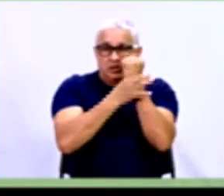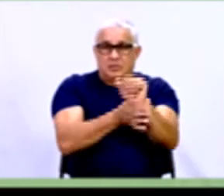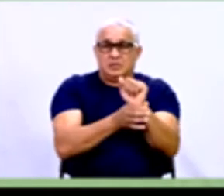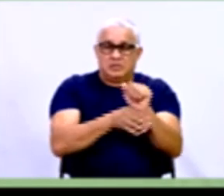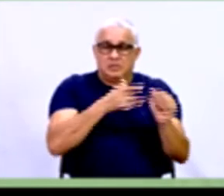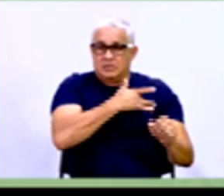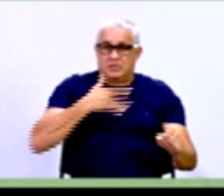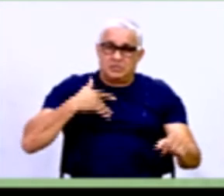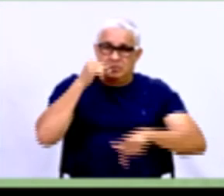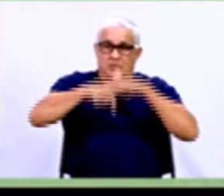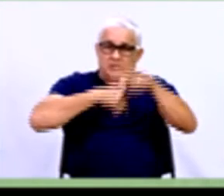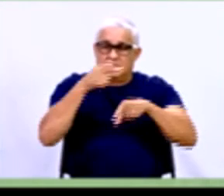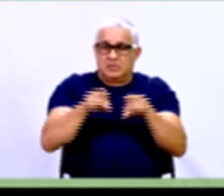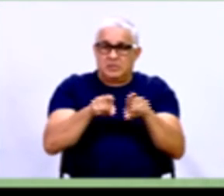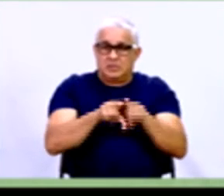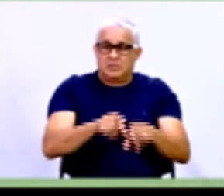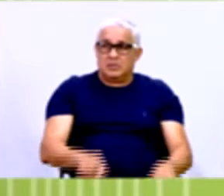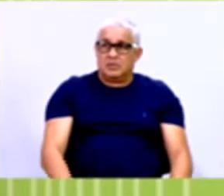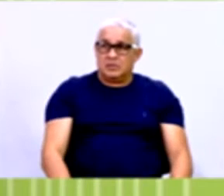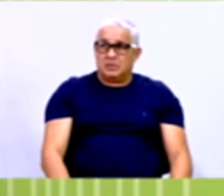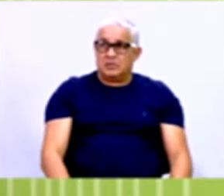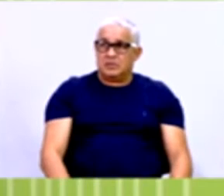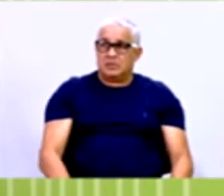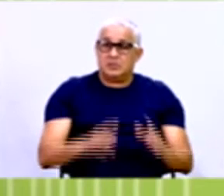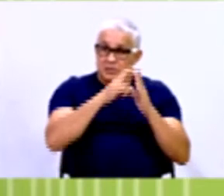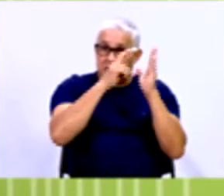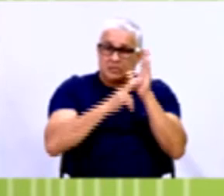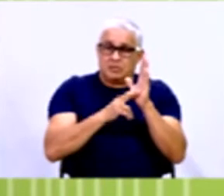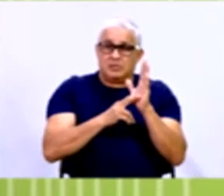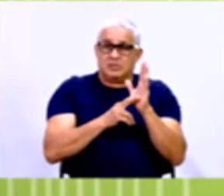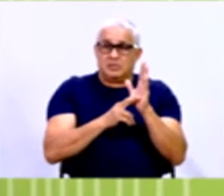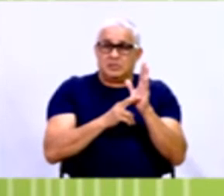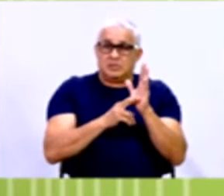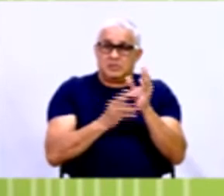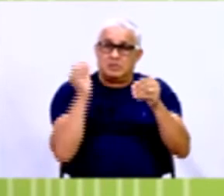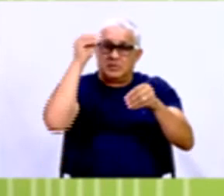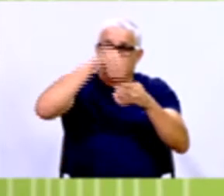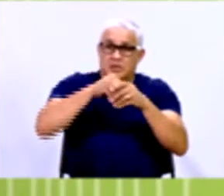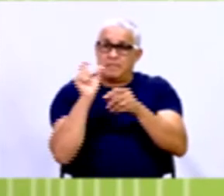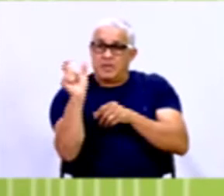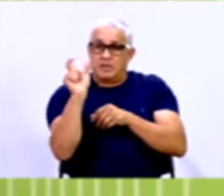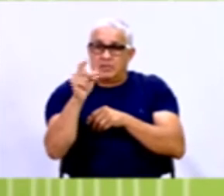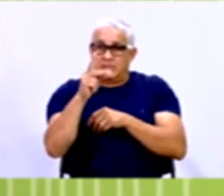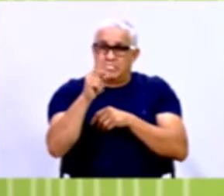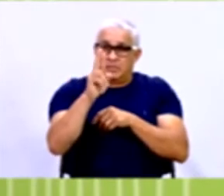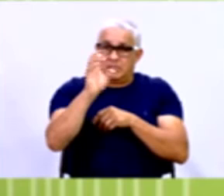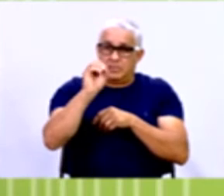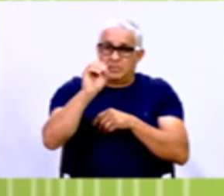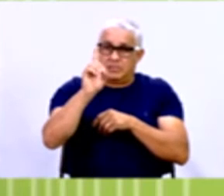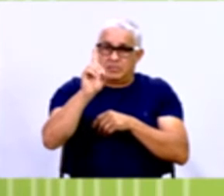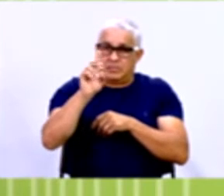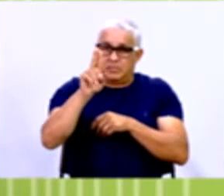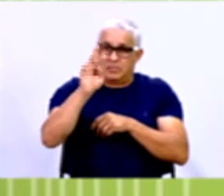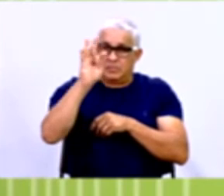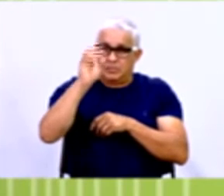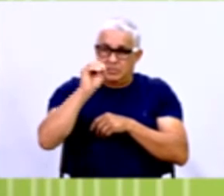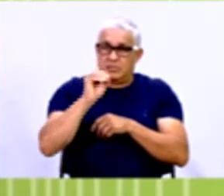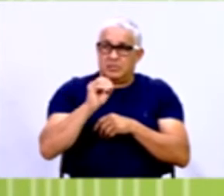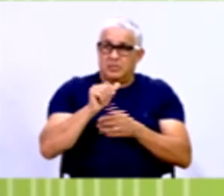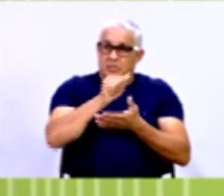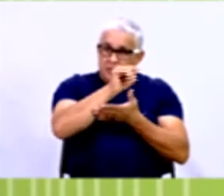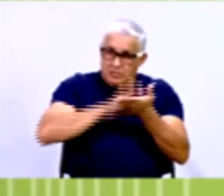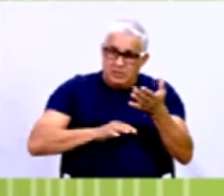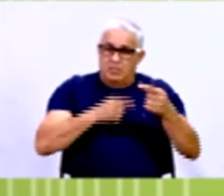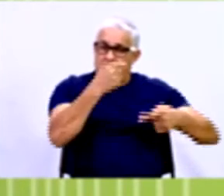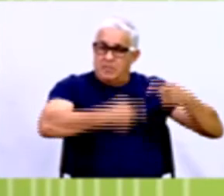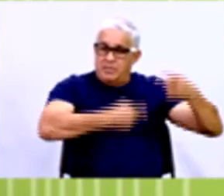a norma reguladora, ela teve uma mudança, ela incrementou uma palavrinha aí que foi o produto. Na nossa atividade, na hora que nós estivermos